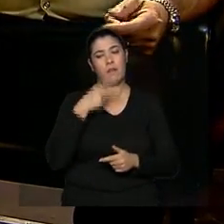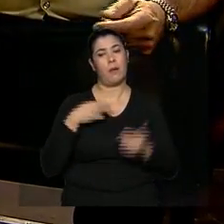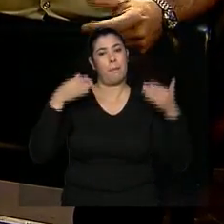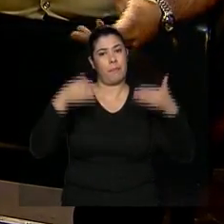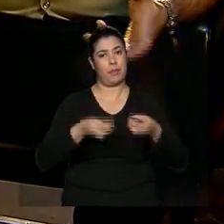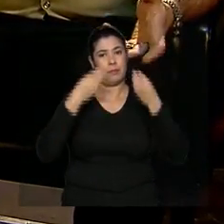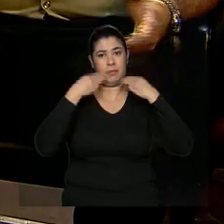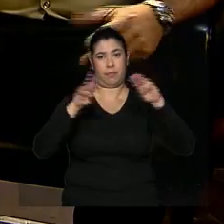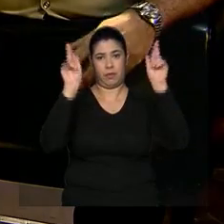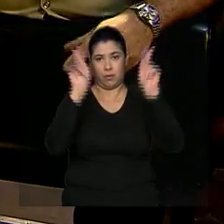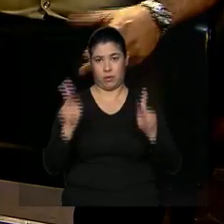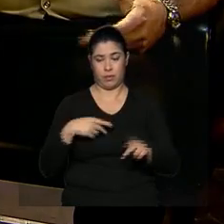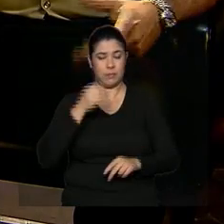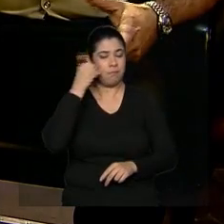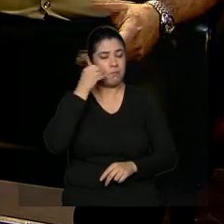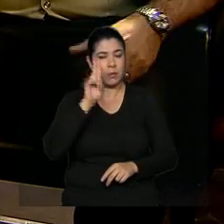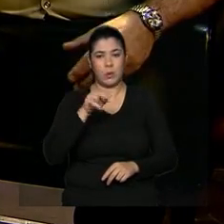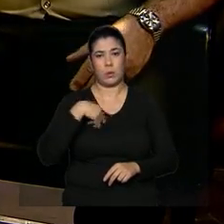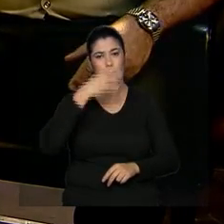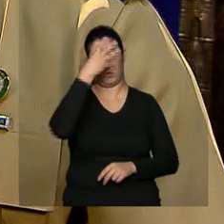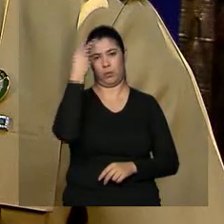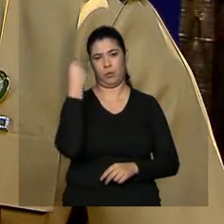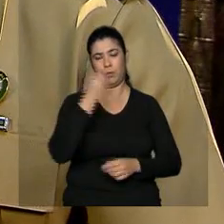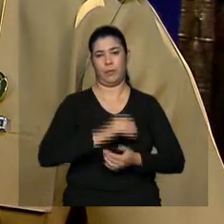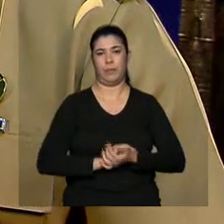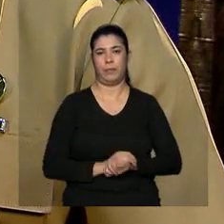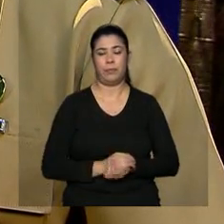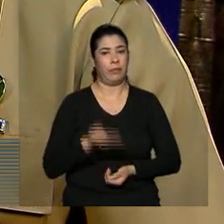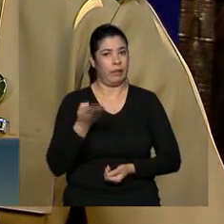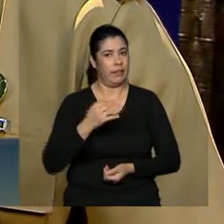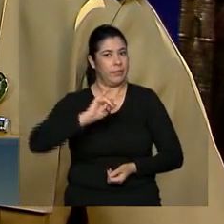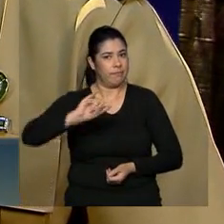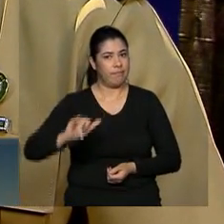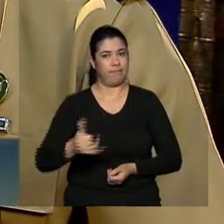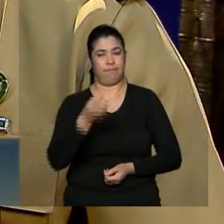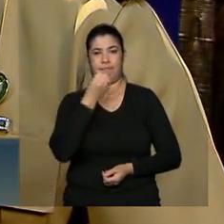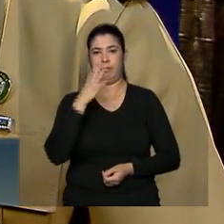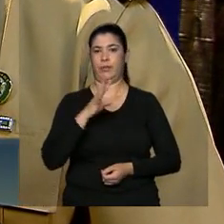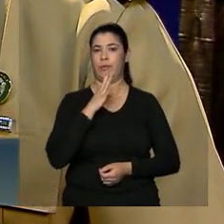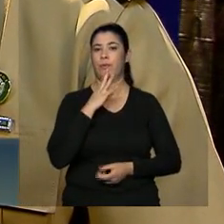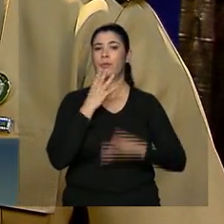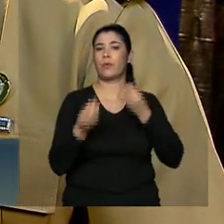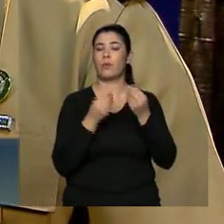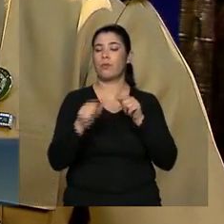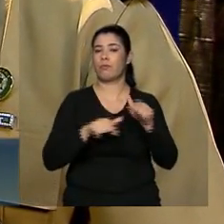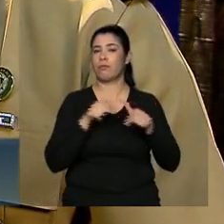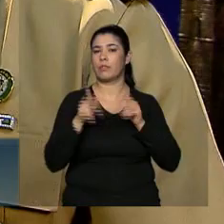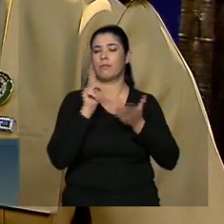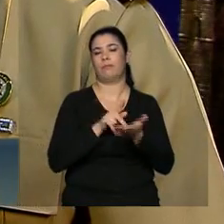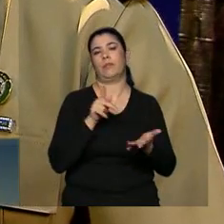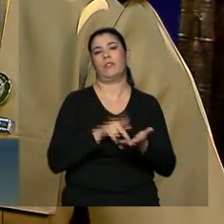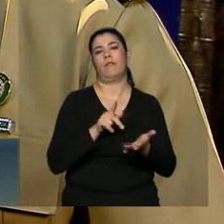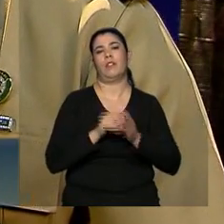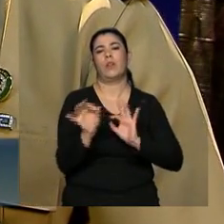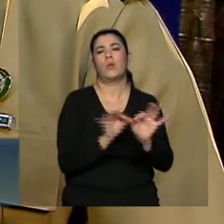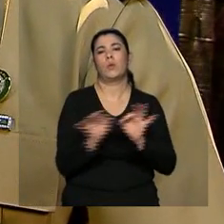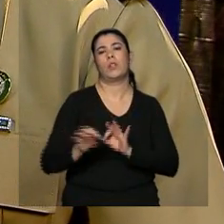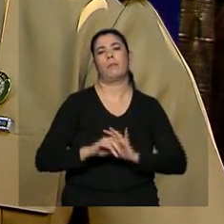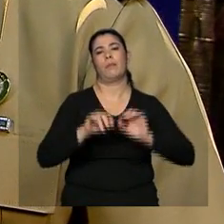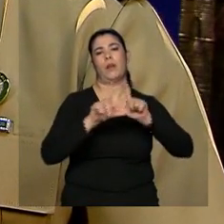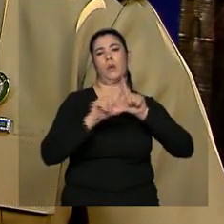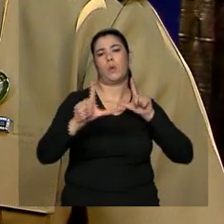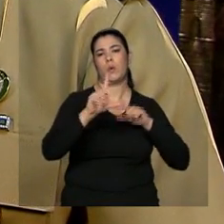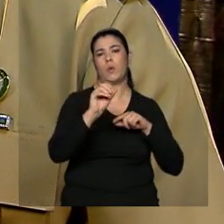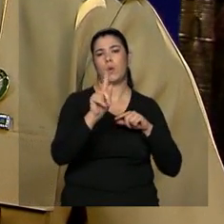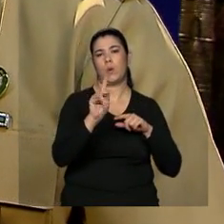Paz foi uma experiência que nunca vai ser esquecida. É uma oportunidade de conhecermos como funciona a logística na